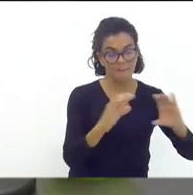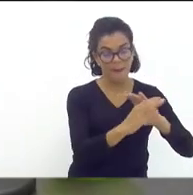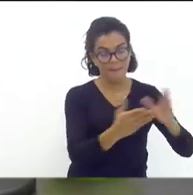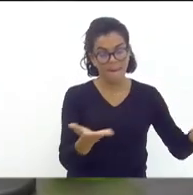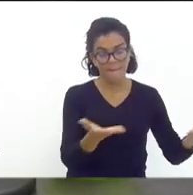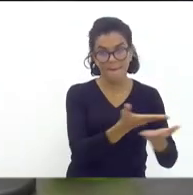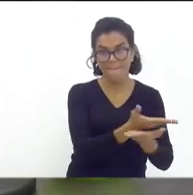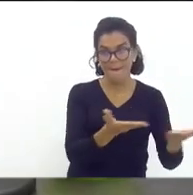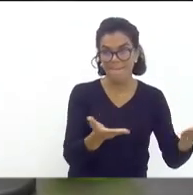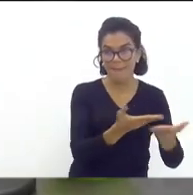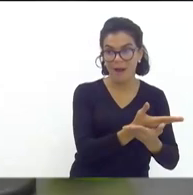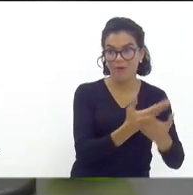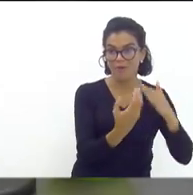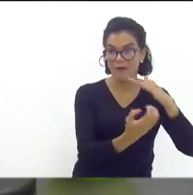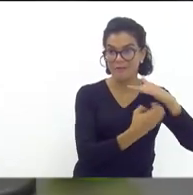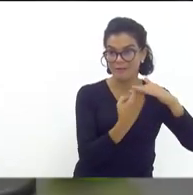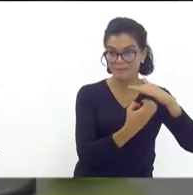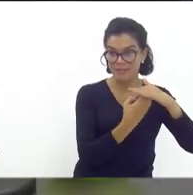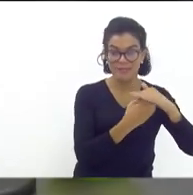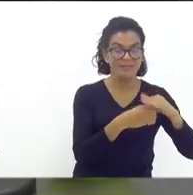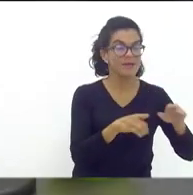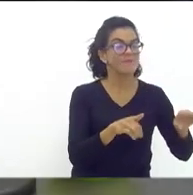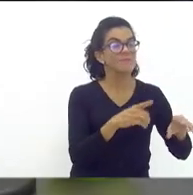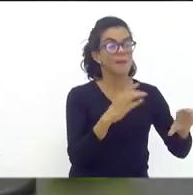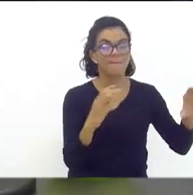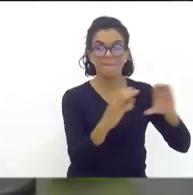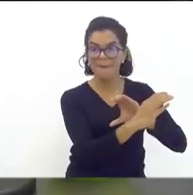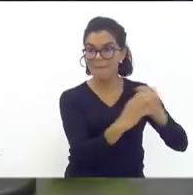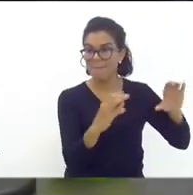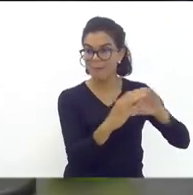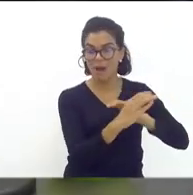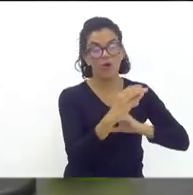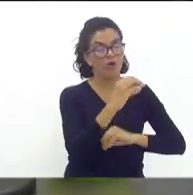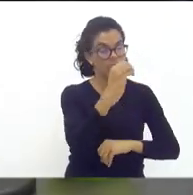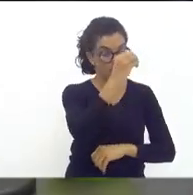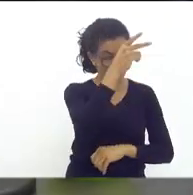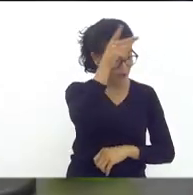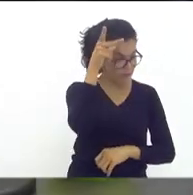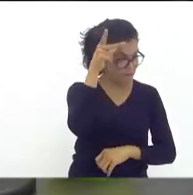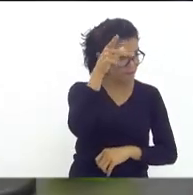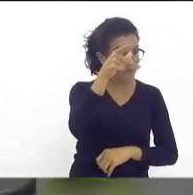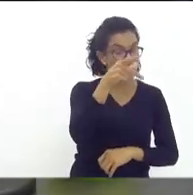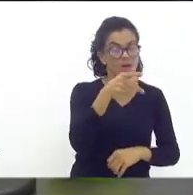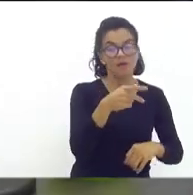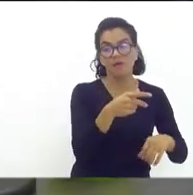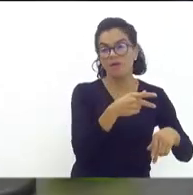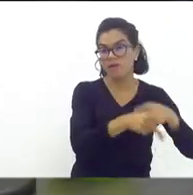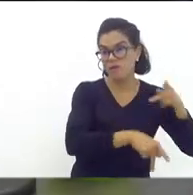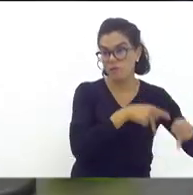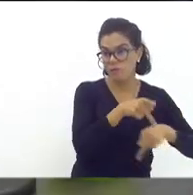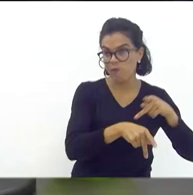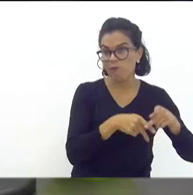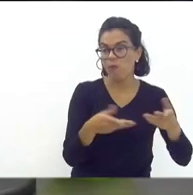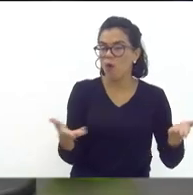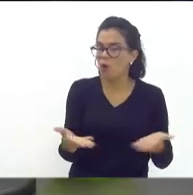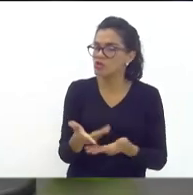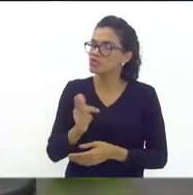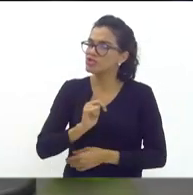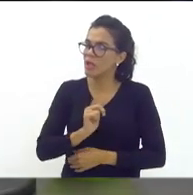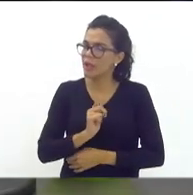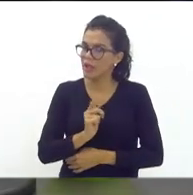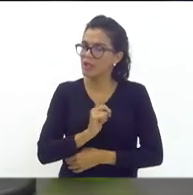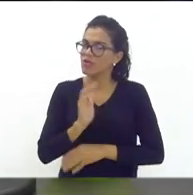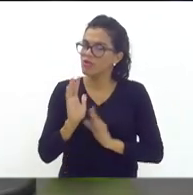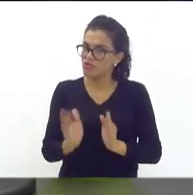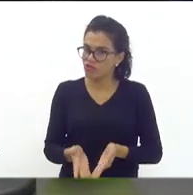as concessionárias com os usuários dali a gente nunca teve uma uma descentralização da agência hoje a gente tem já